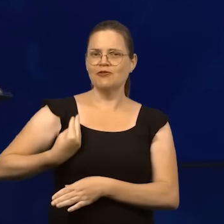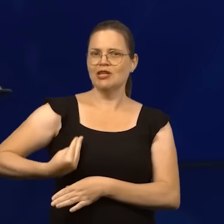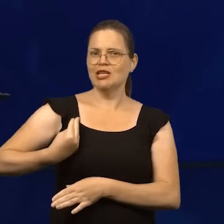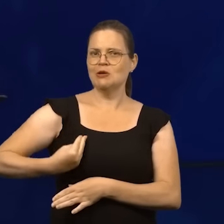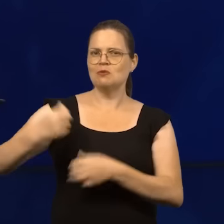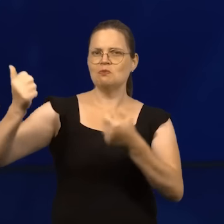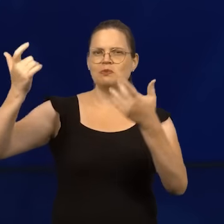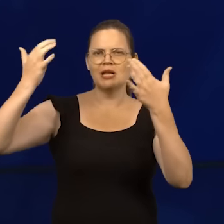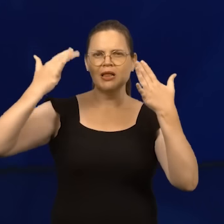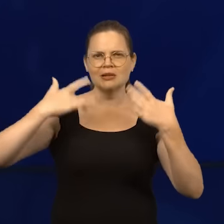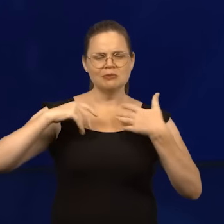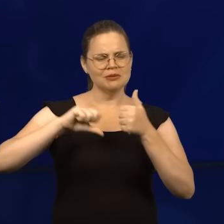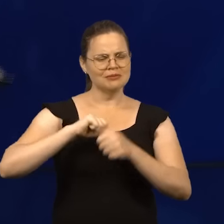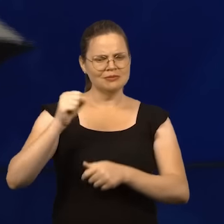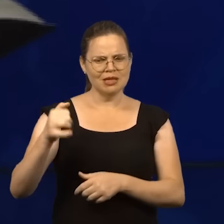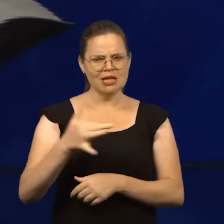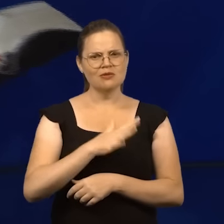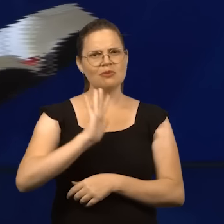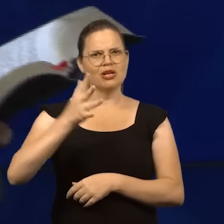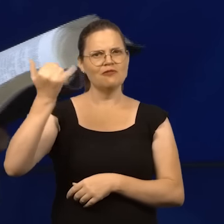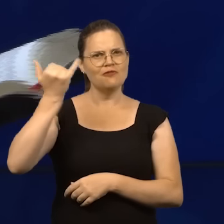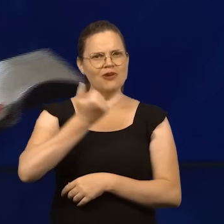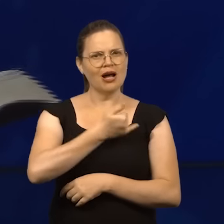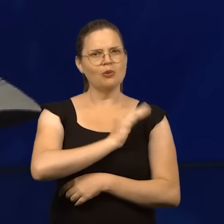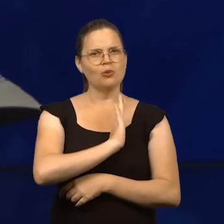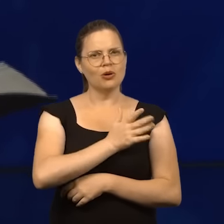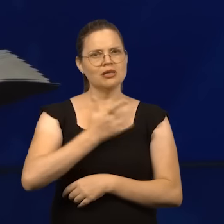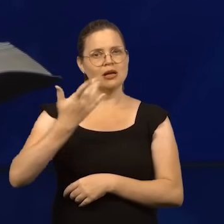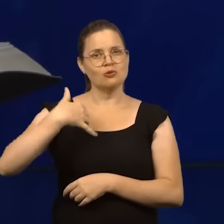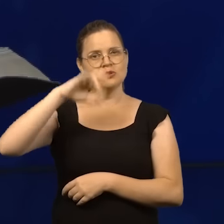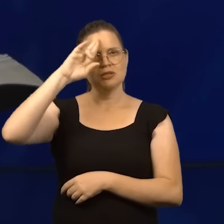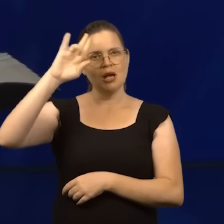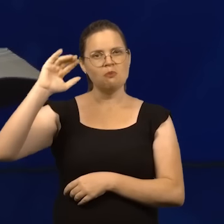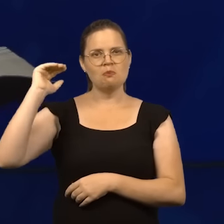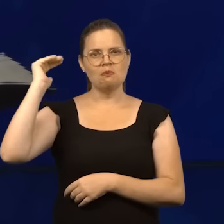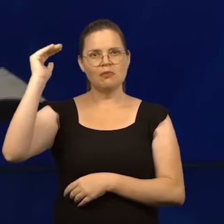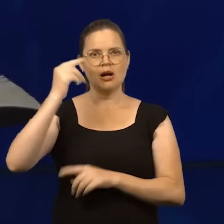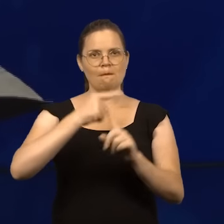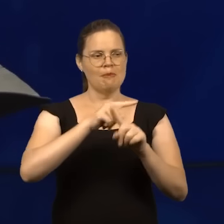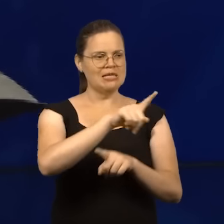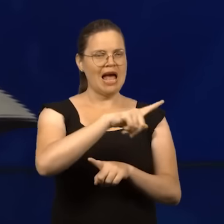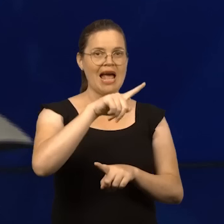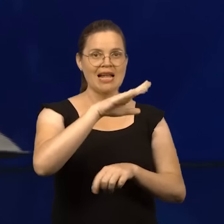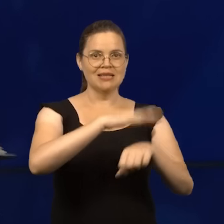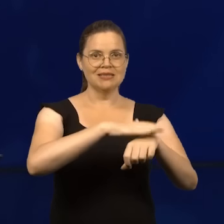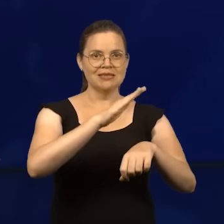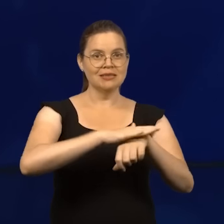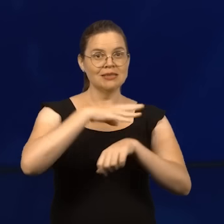Jesus transformou o coração, de que Jesus é o Senhor dos senhores, mas não viveram a sua própria